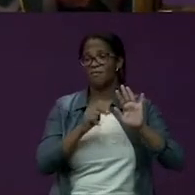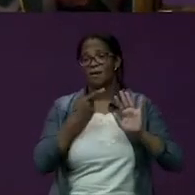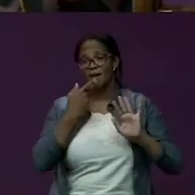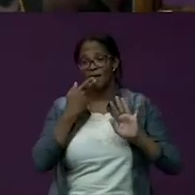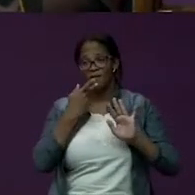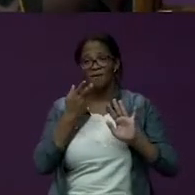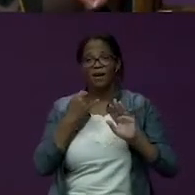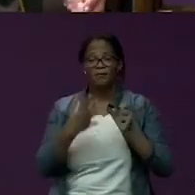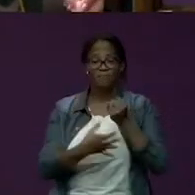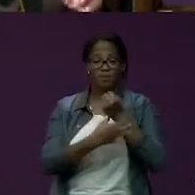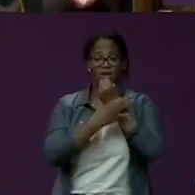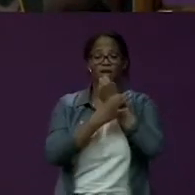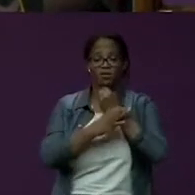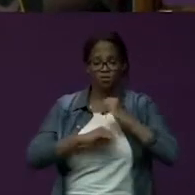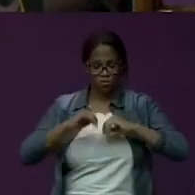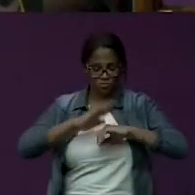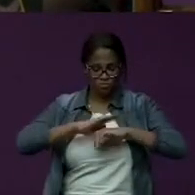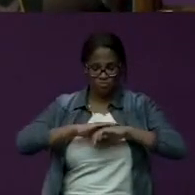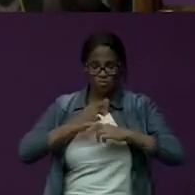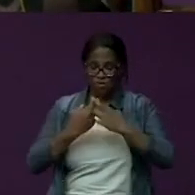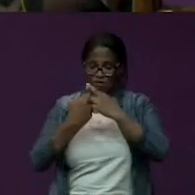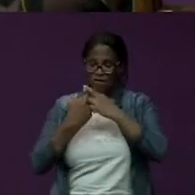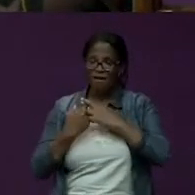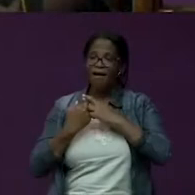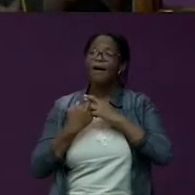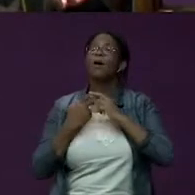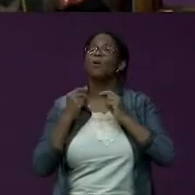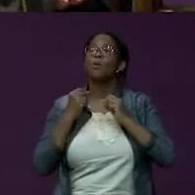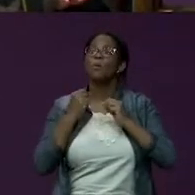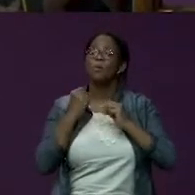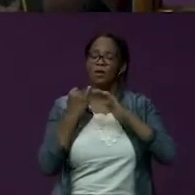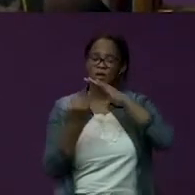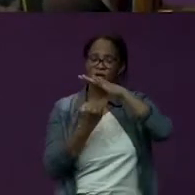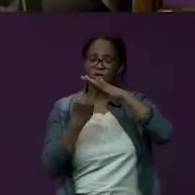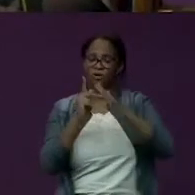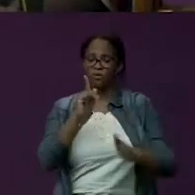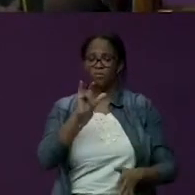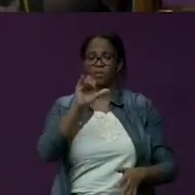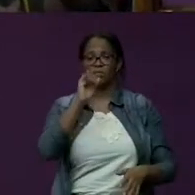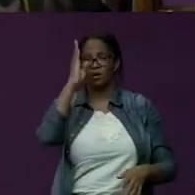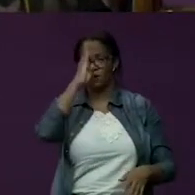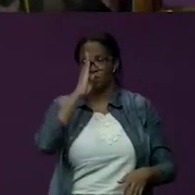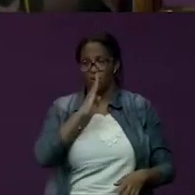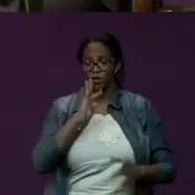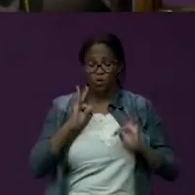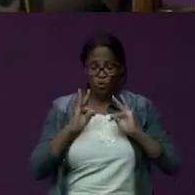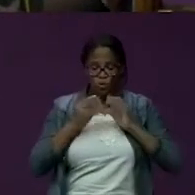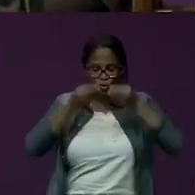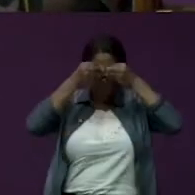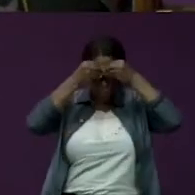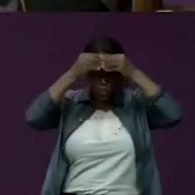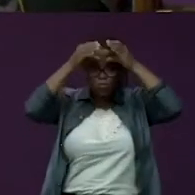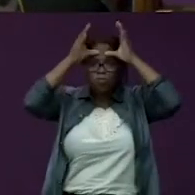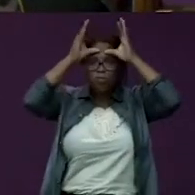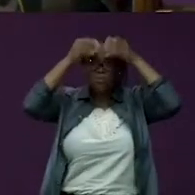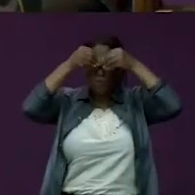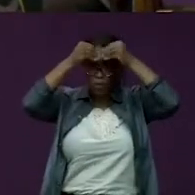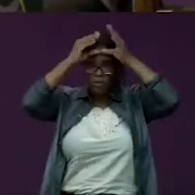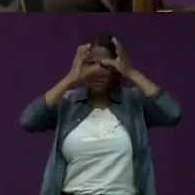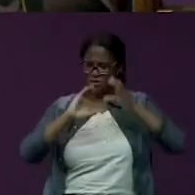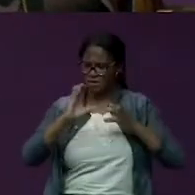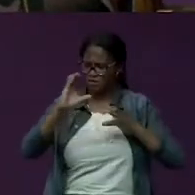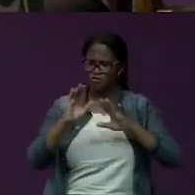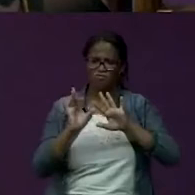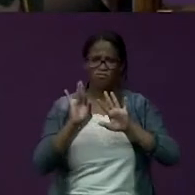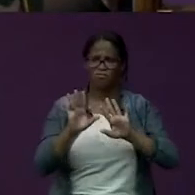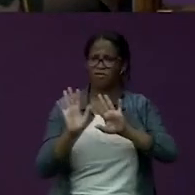papel das instituições públicas no Brasil, né, de tudo que significa de conhecimento, não só conhecimento